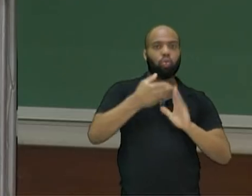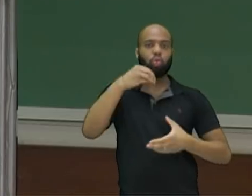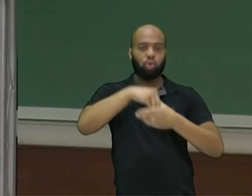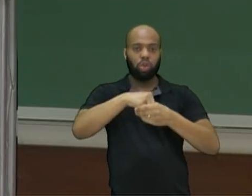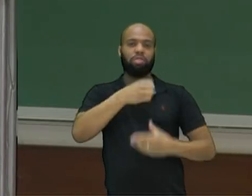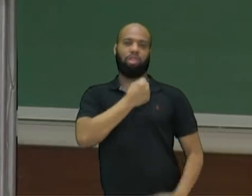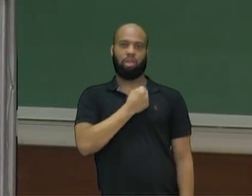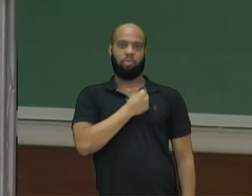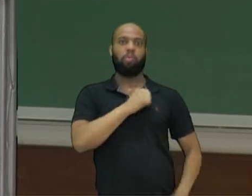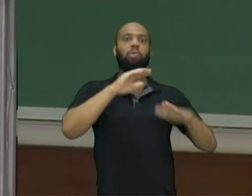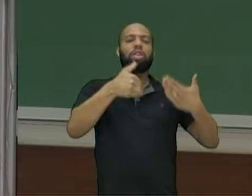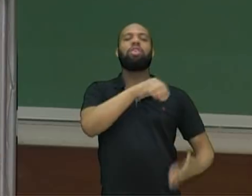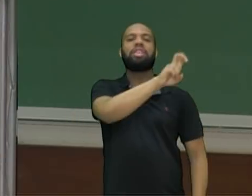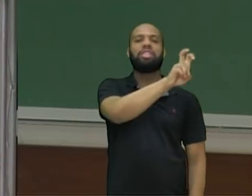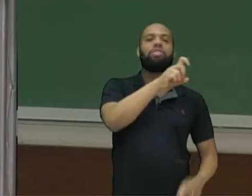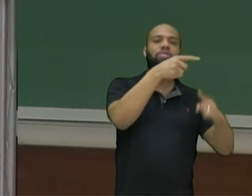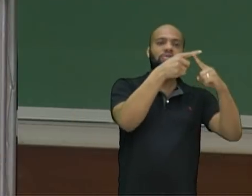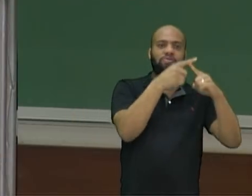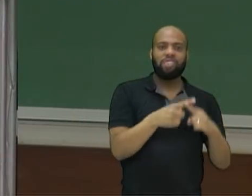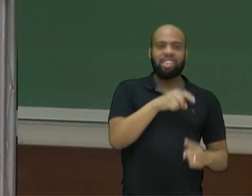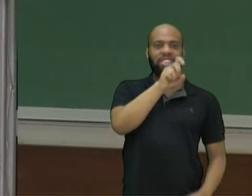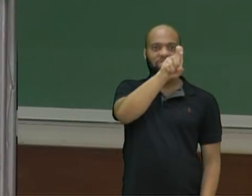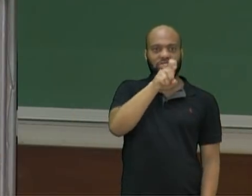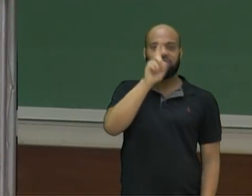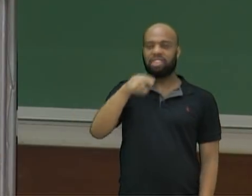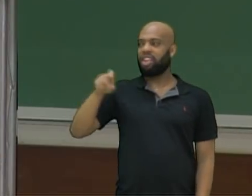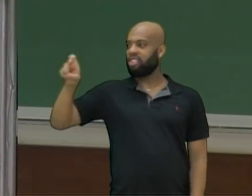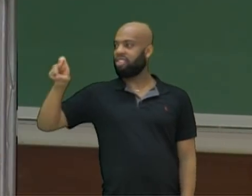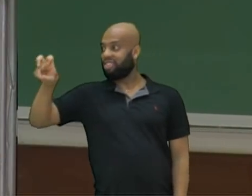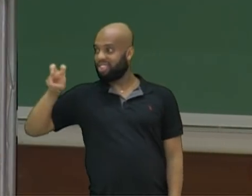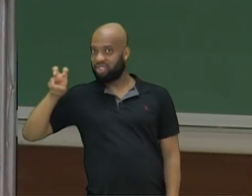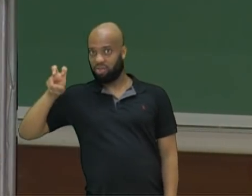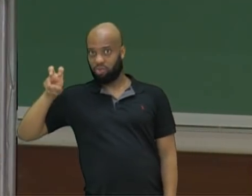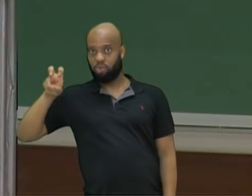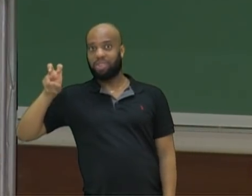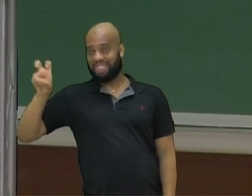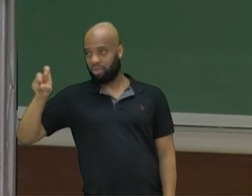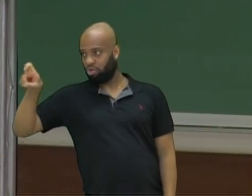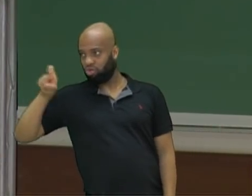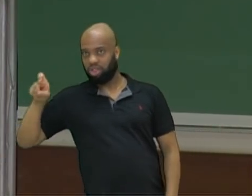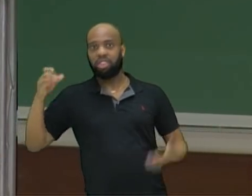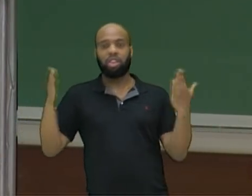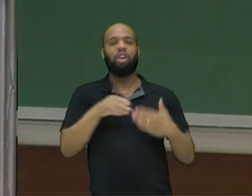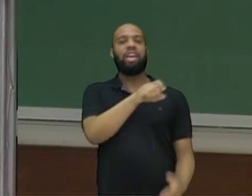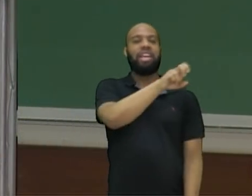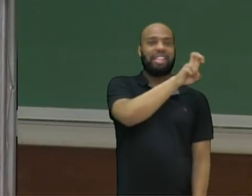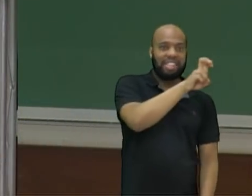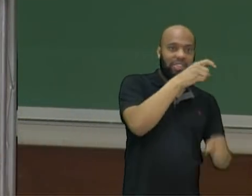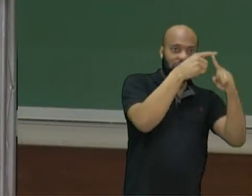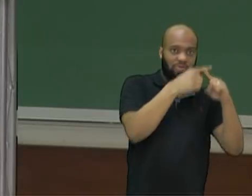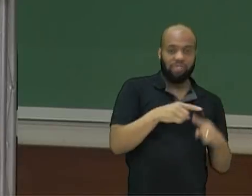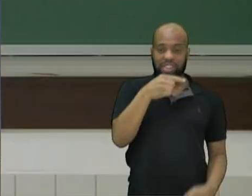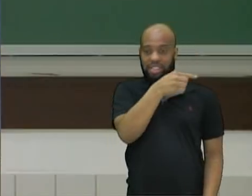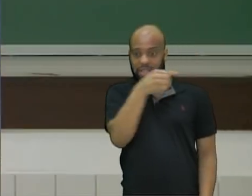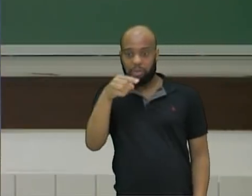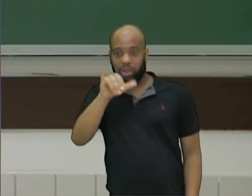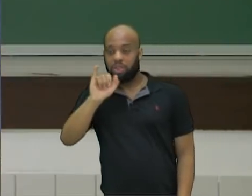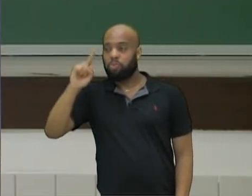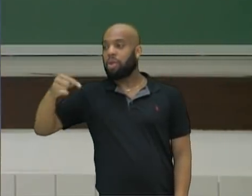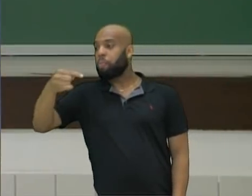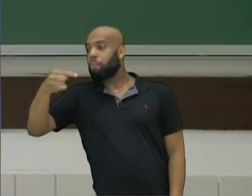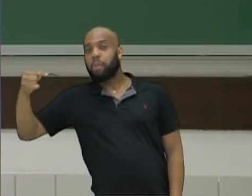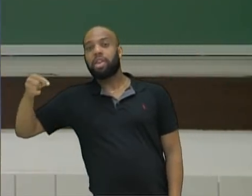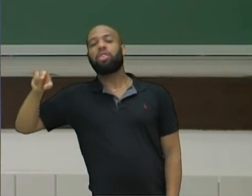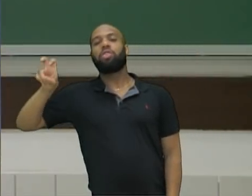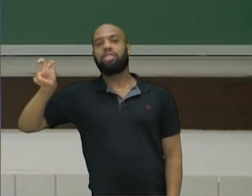x, 5x. 5 vezes menos y é menos 5y. Lembrem que eu comentei com vocês